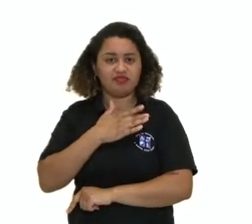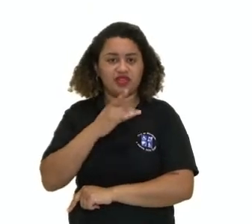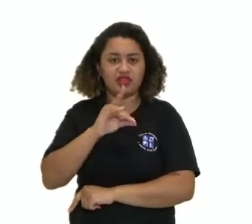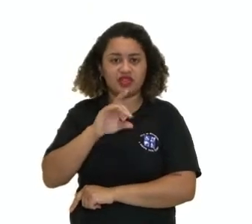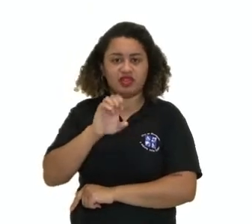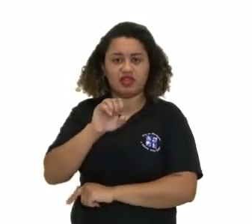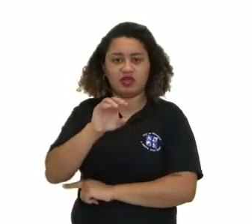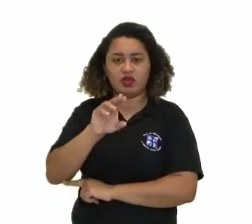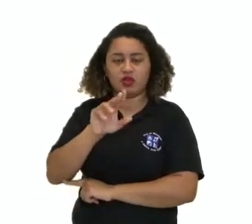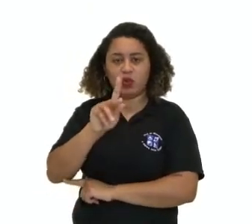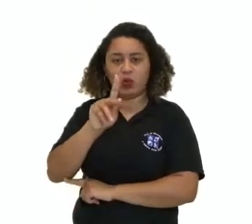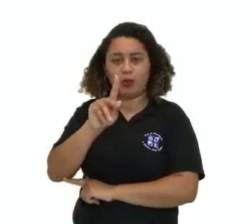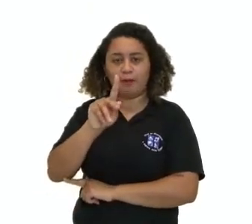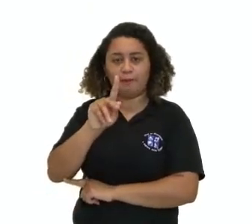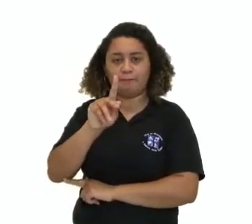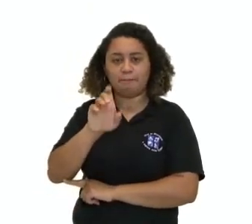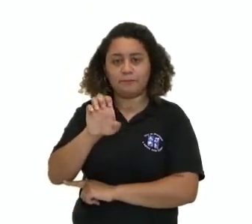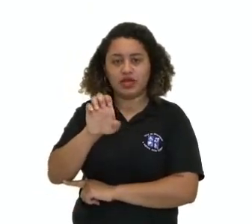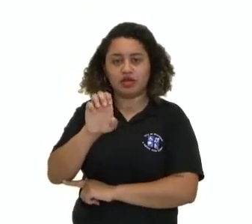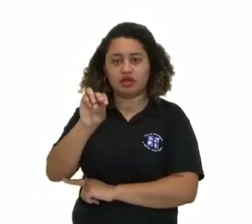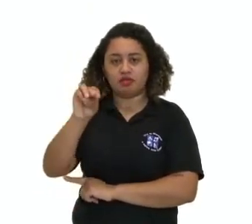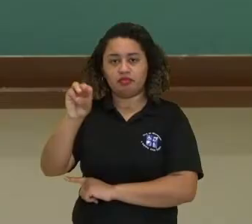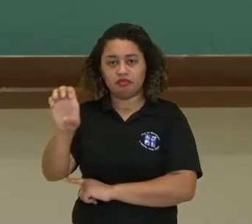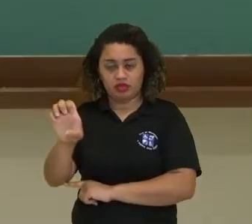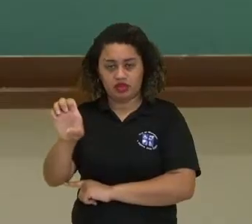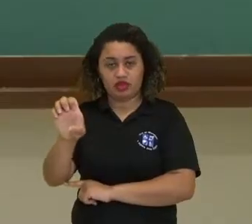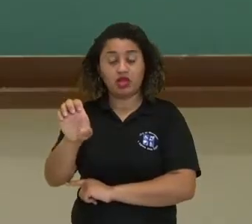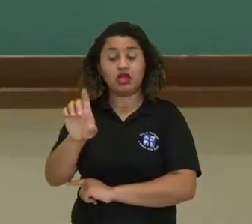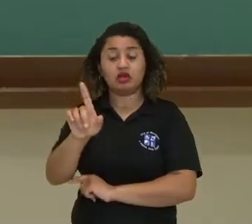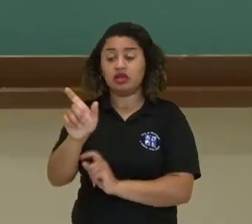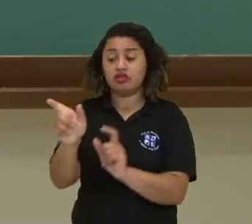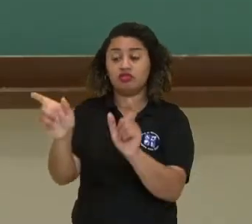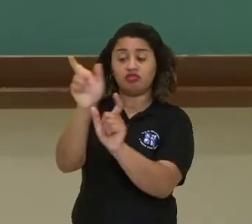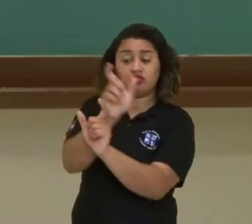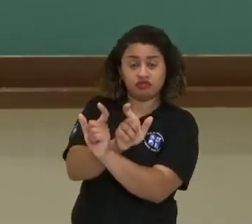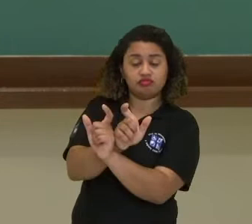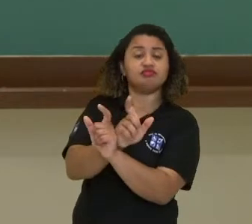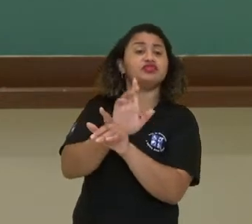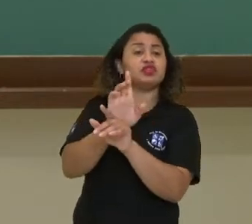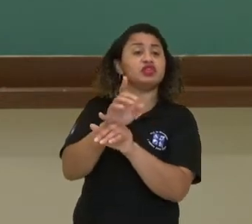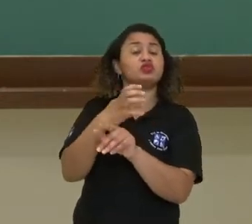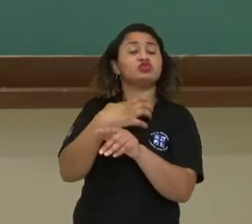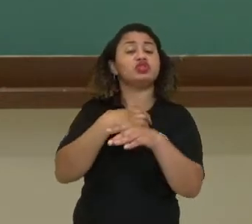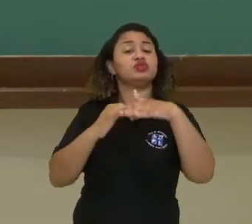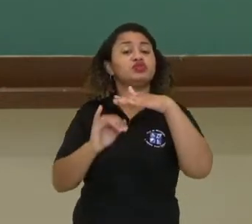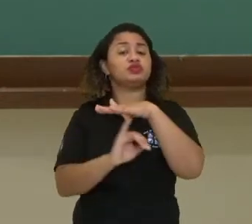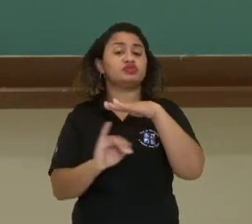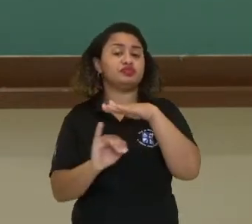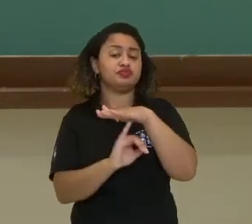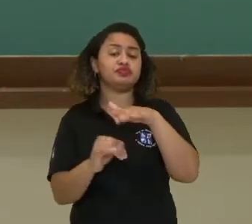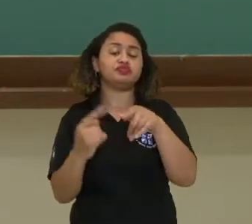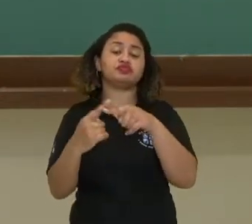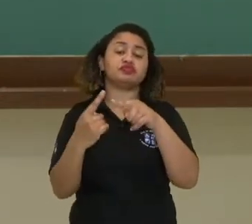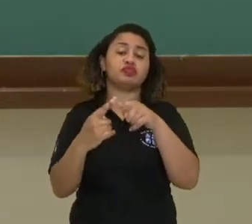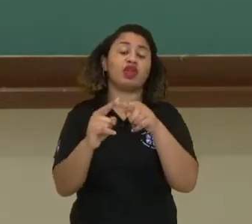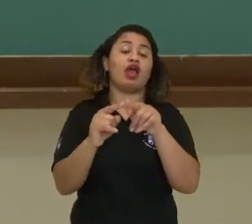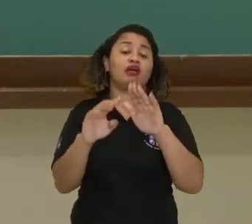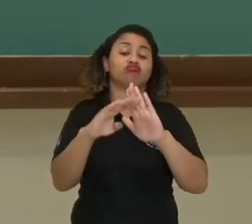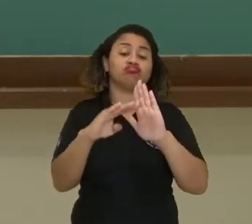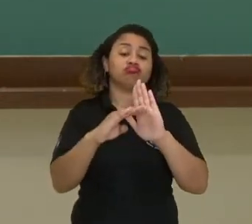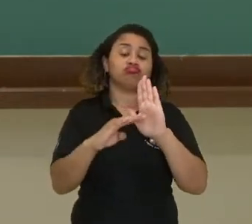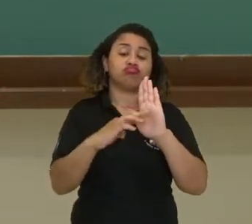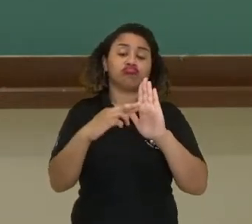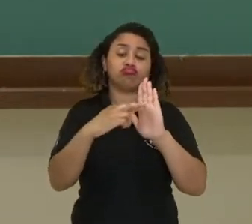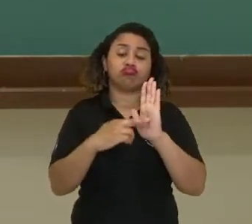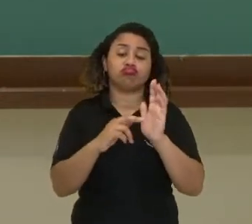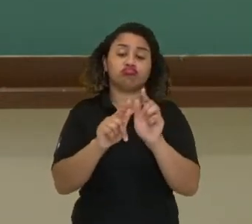ele disse me desculpe, ele usou um registro informal, porque de acordo com a norma culta, teria